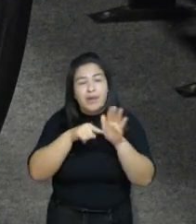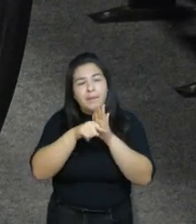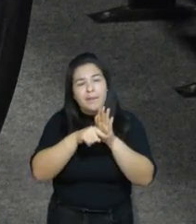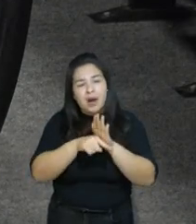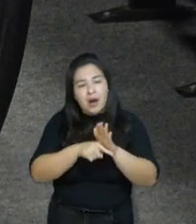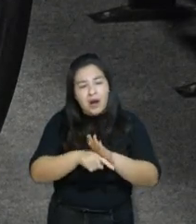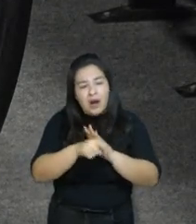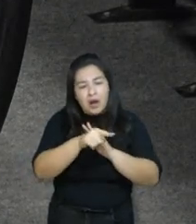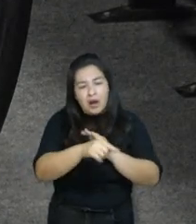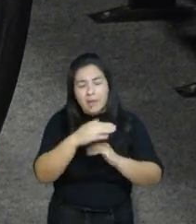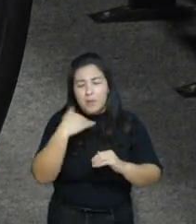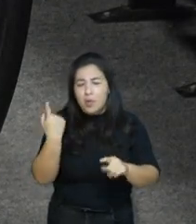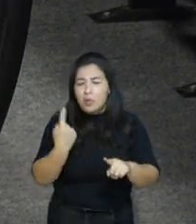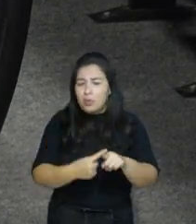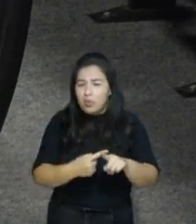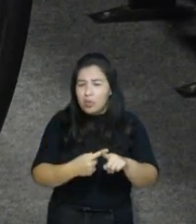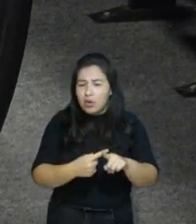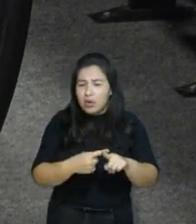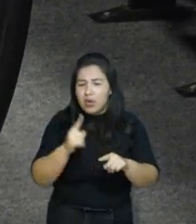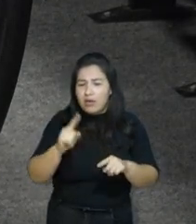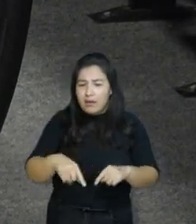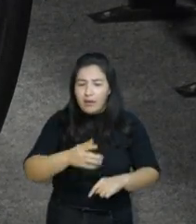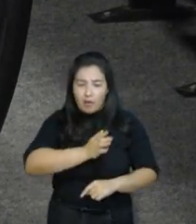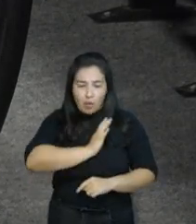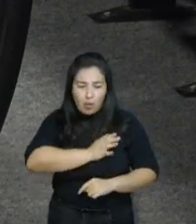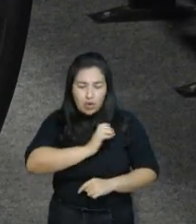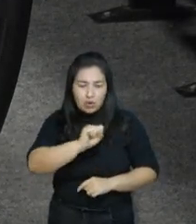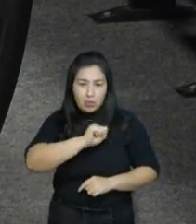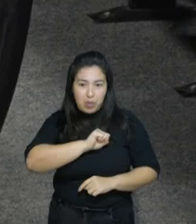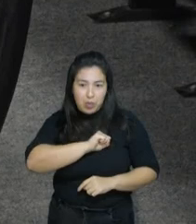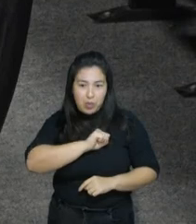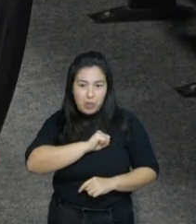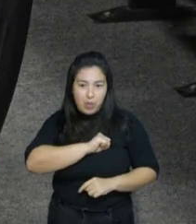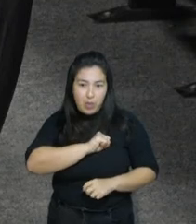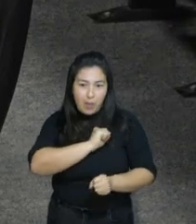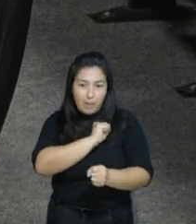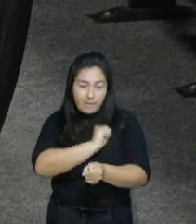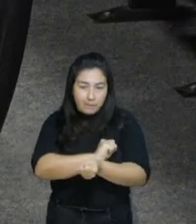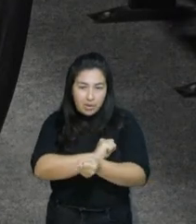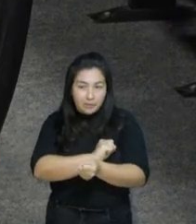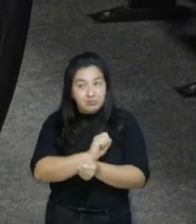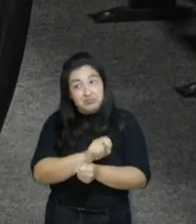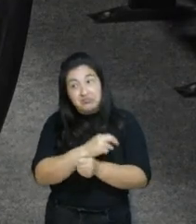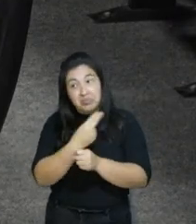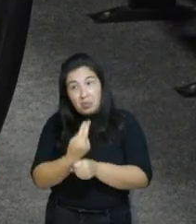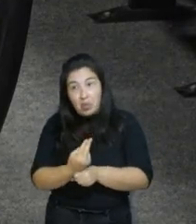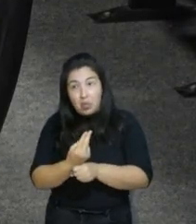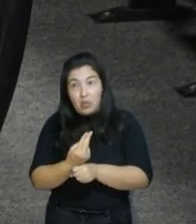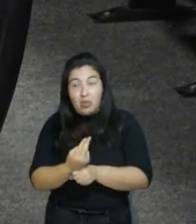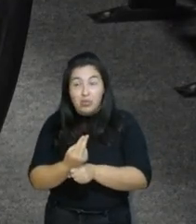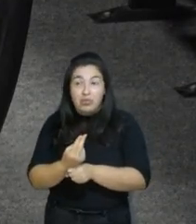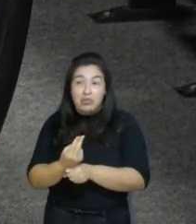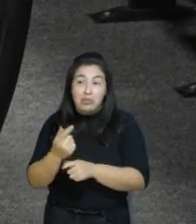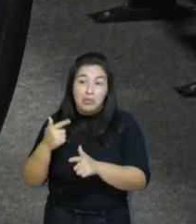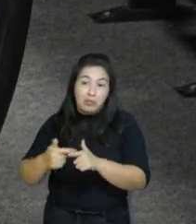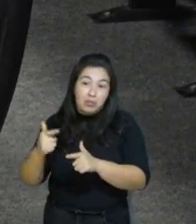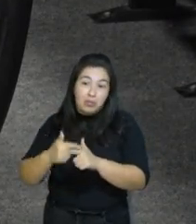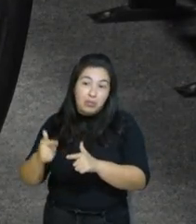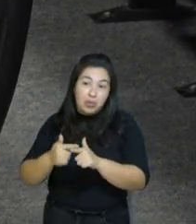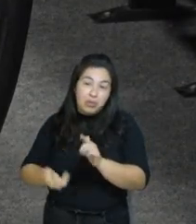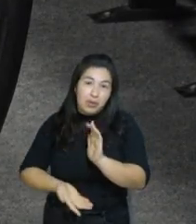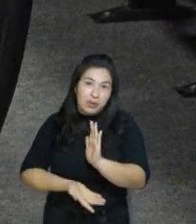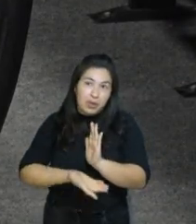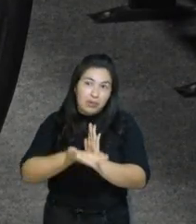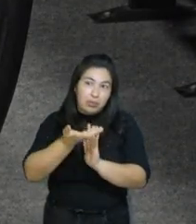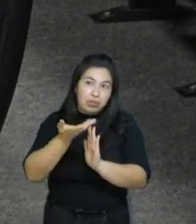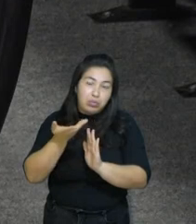diagnóstico da causa da morte. Porque, não, morreu de ataque cardíaco. Ou por problemas relacionados ao aumento da